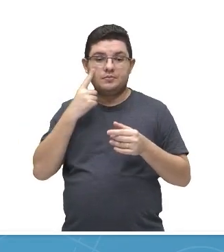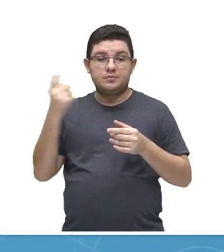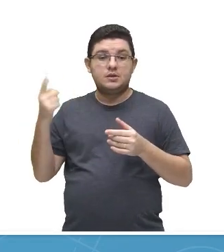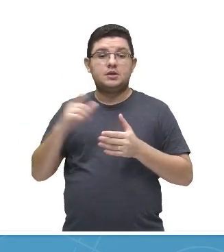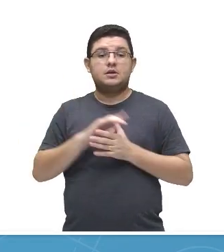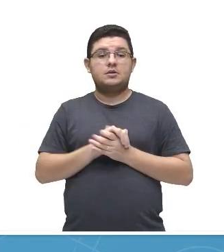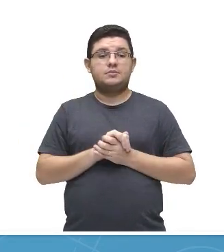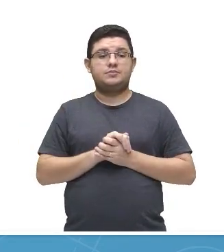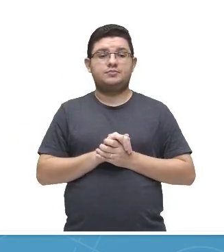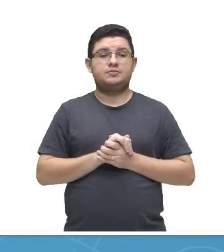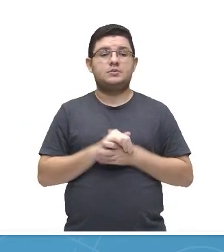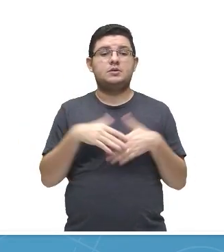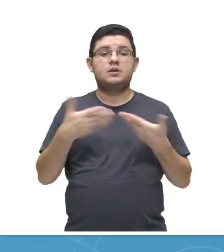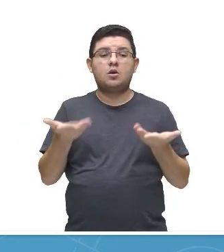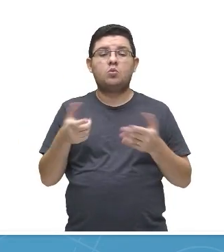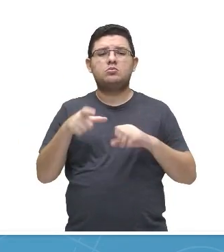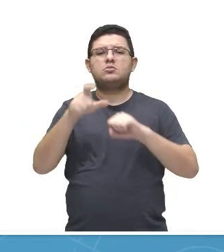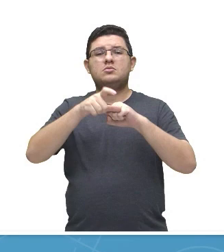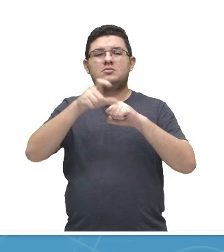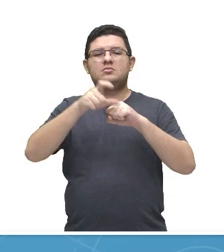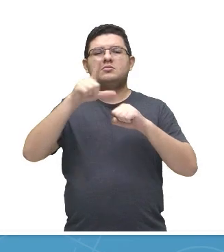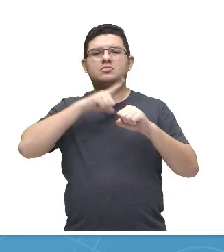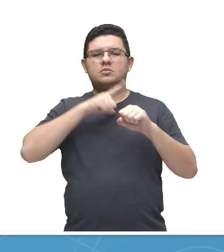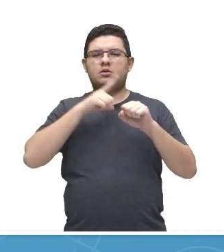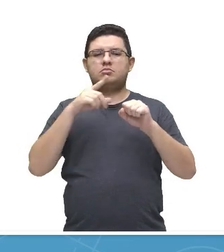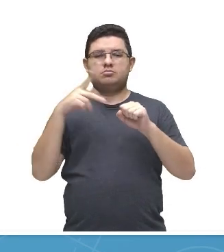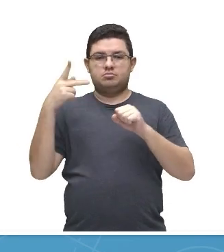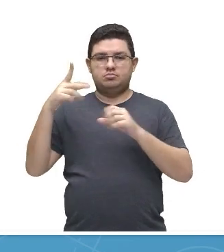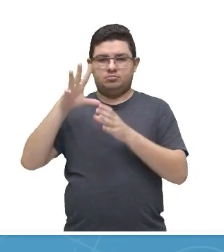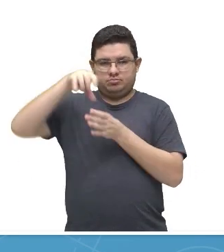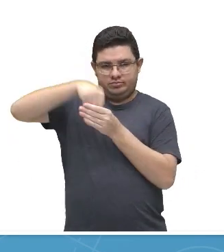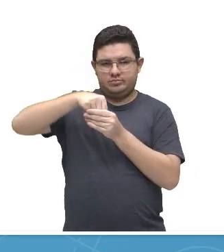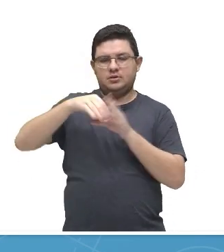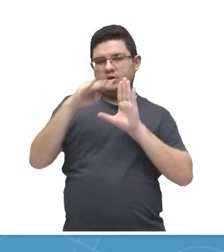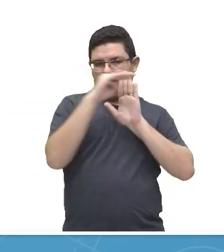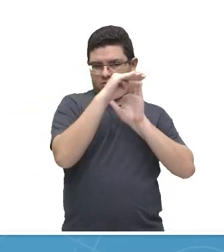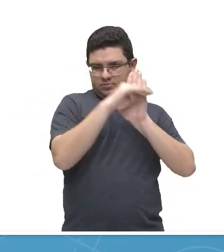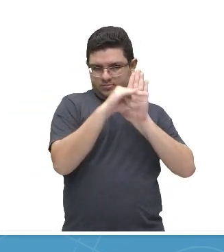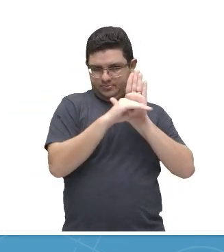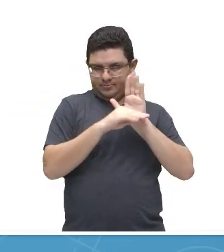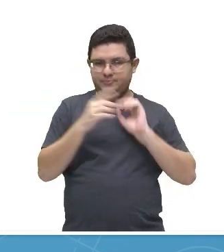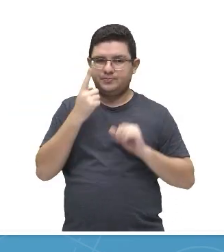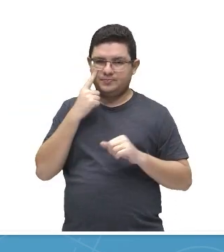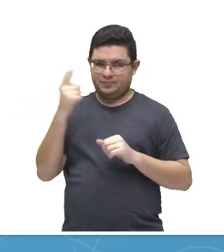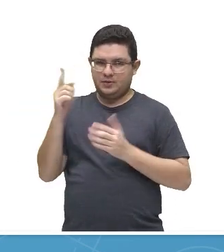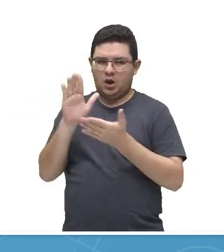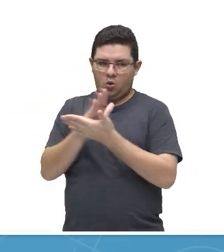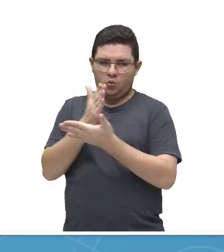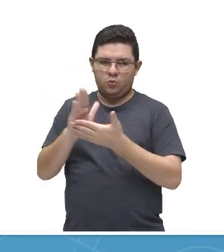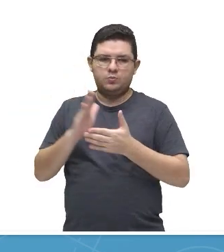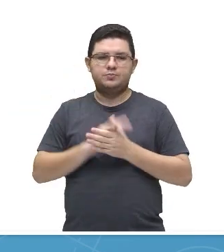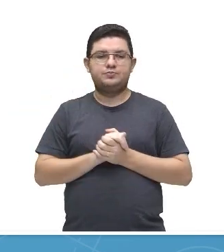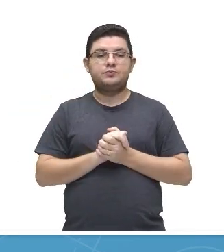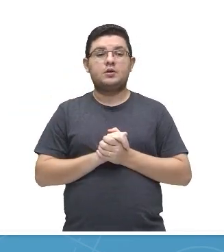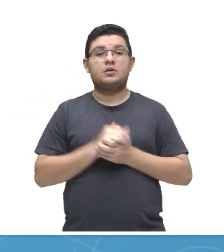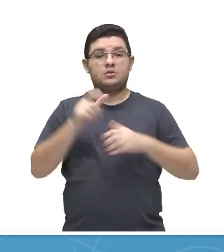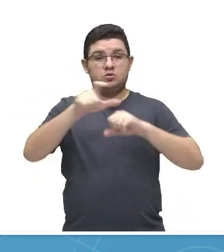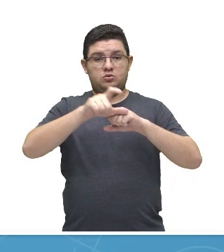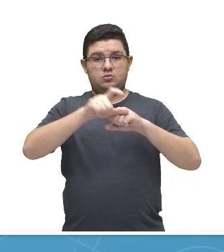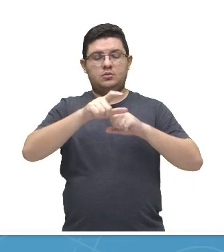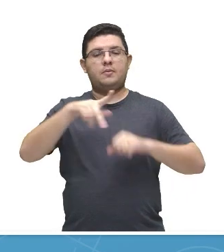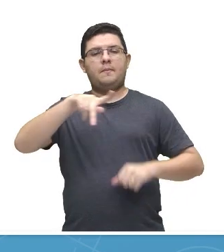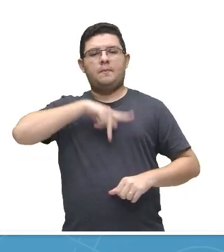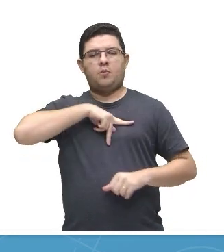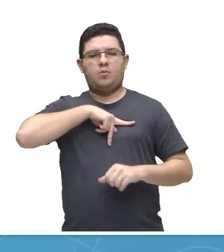substantivos, eles têm uma classificação, que nós vamos já ver algumas. Vamos lá, então. Substantivo próprio. O que